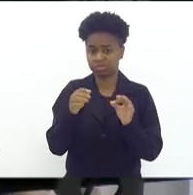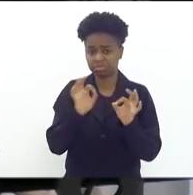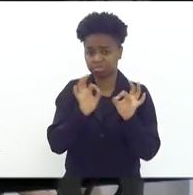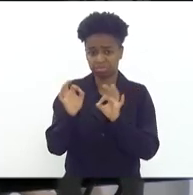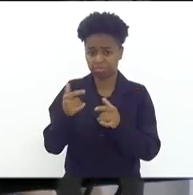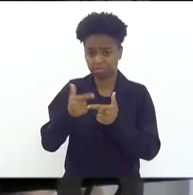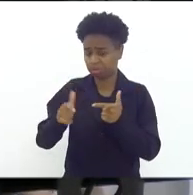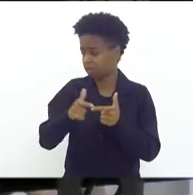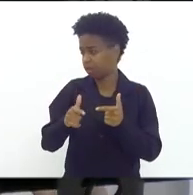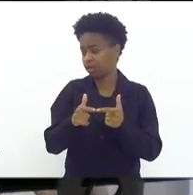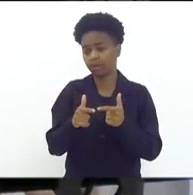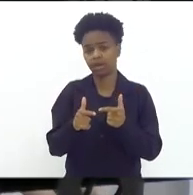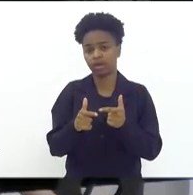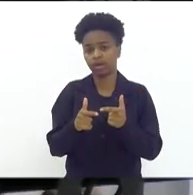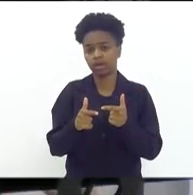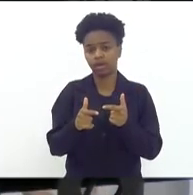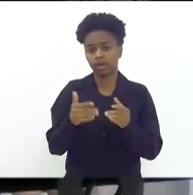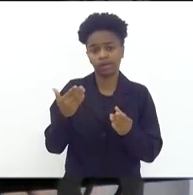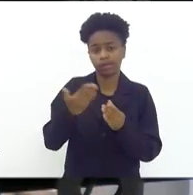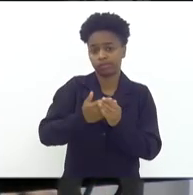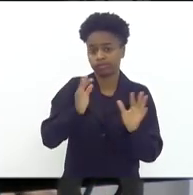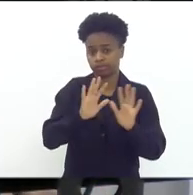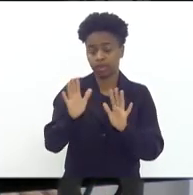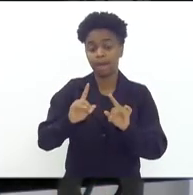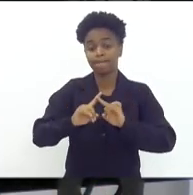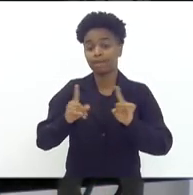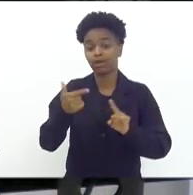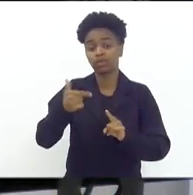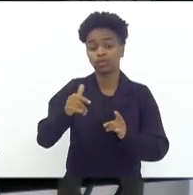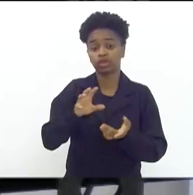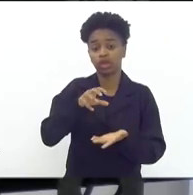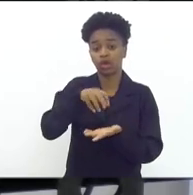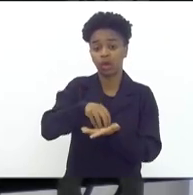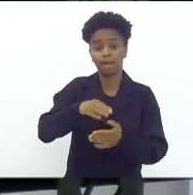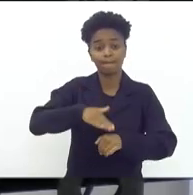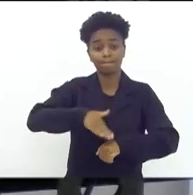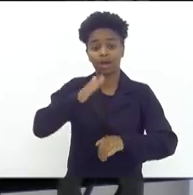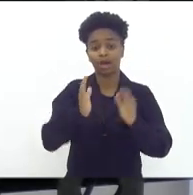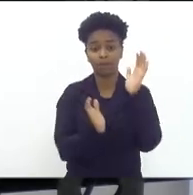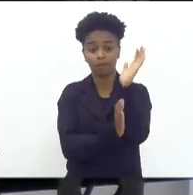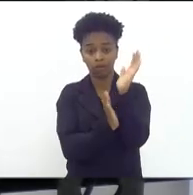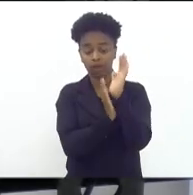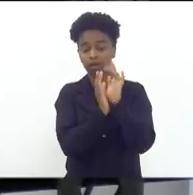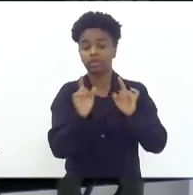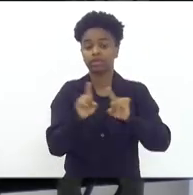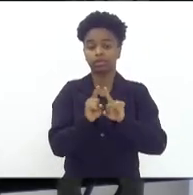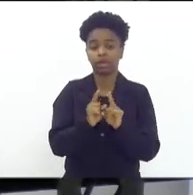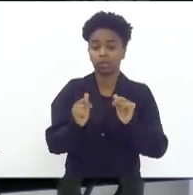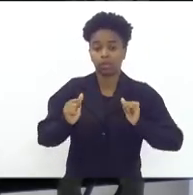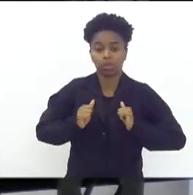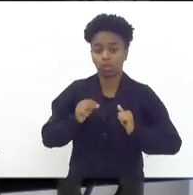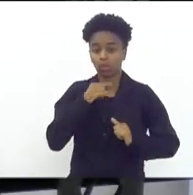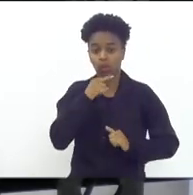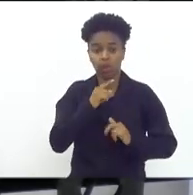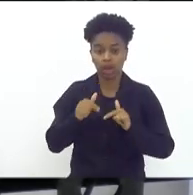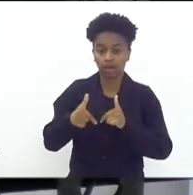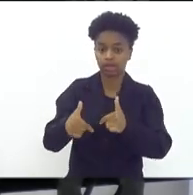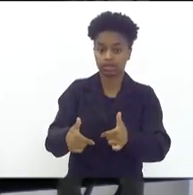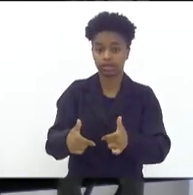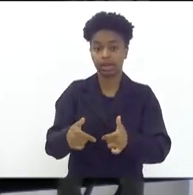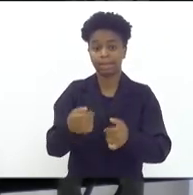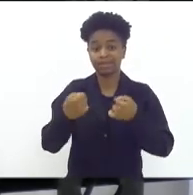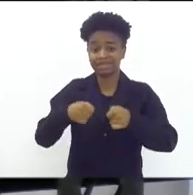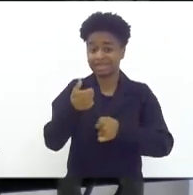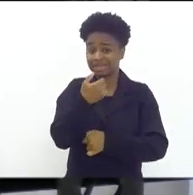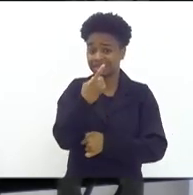envolvida nisso mas é de convir que não exista órgão mais burocrático mais incompetente nesse estado nesse país que precisa de